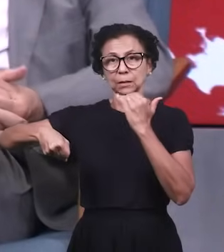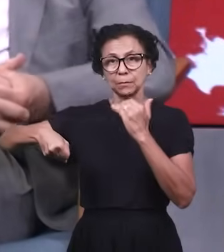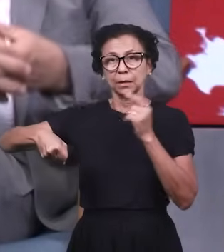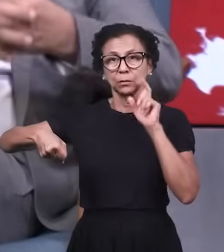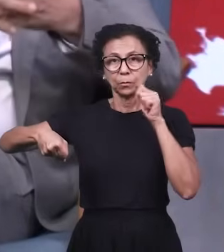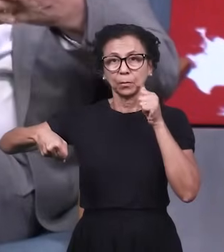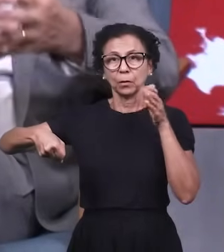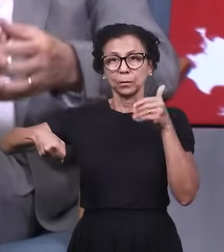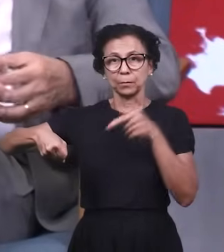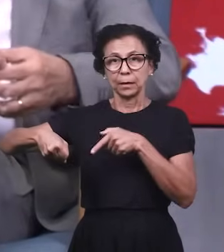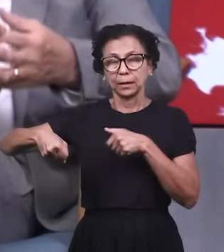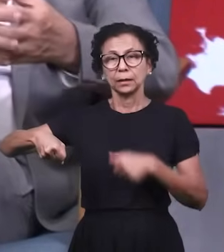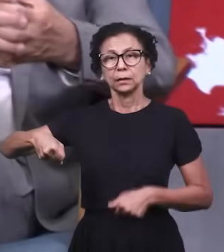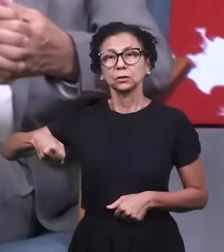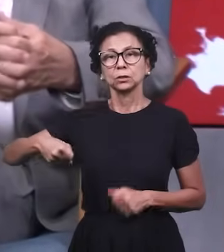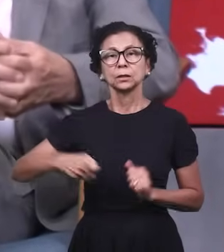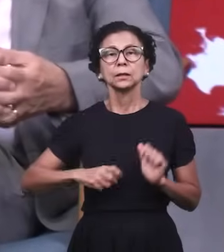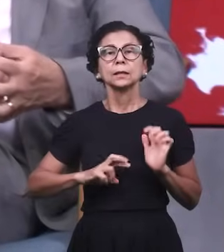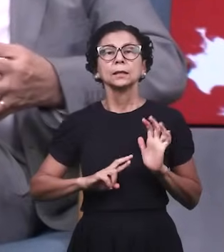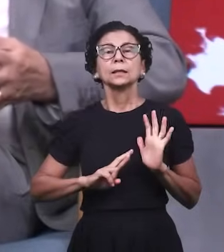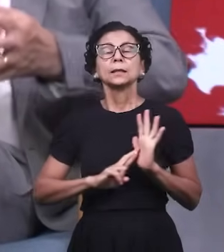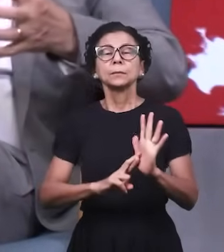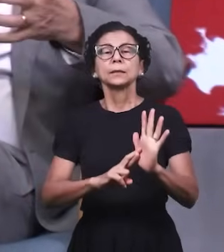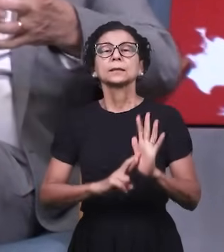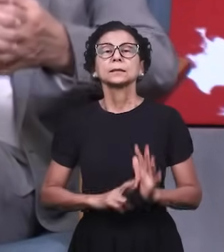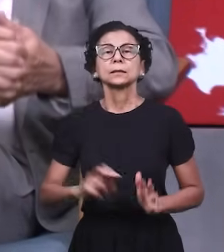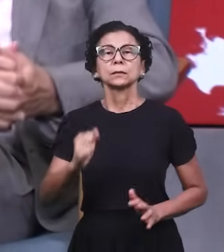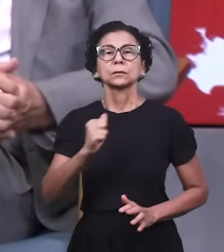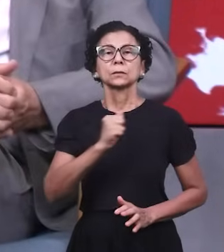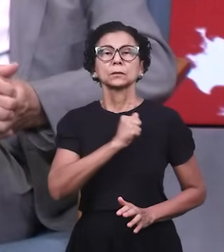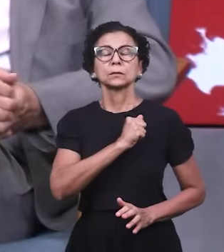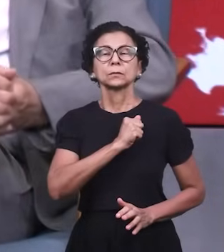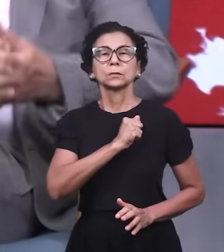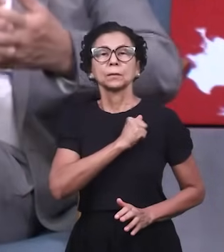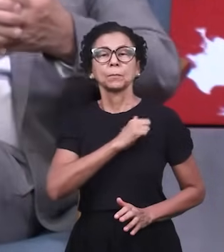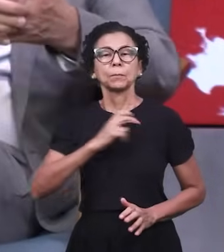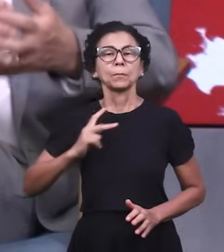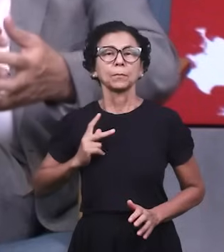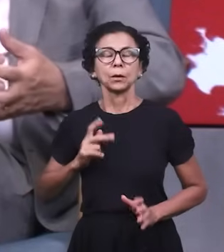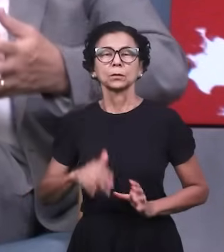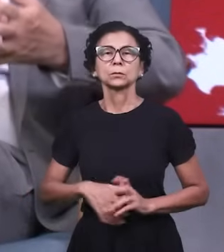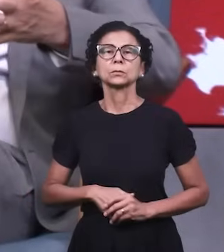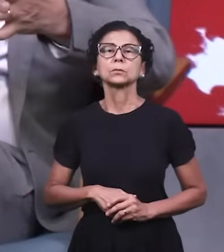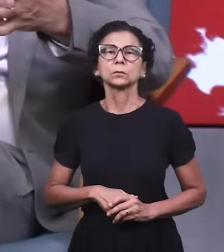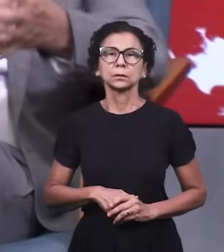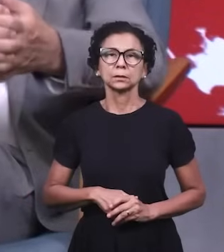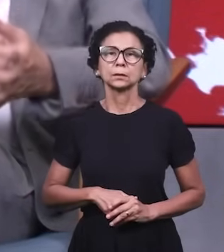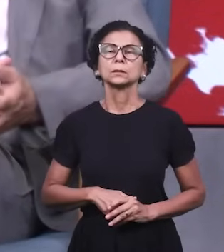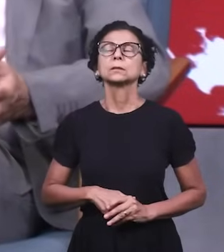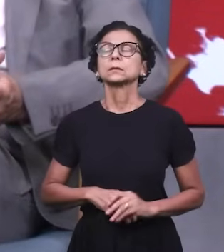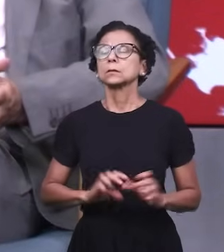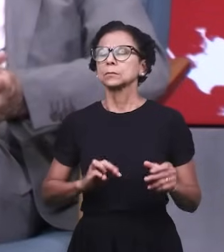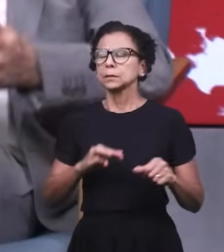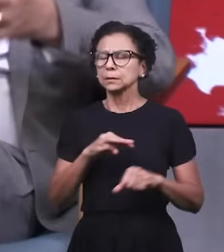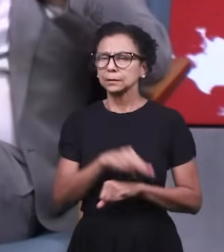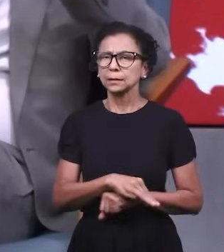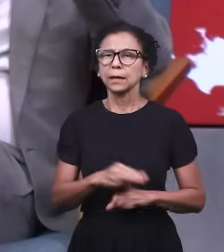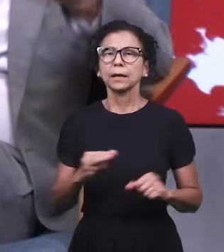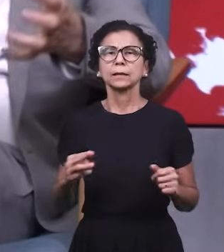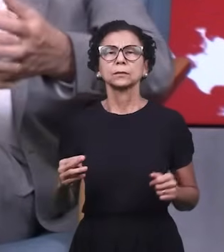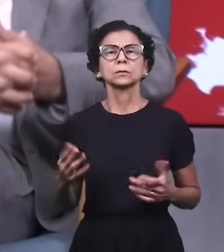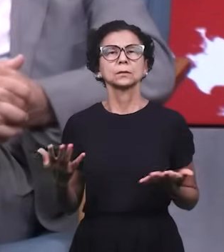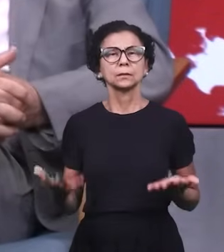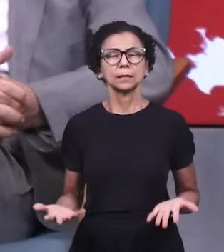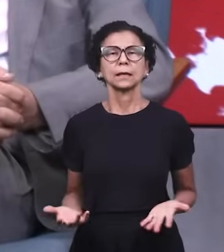presente na vida da igreja quando ela cresce, não é? Dessa forma, a igreja cresce, os ministérios crescem. Então,